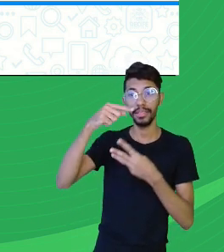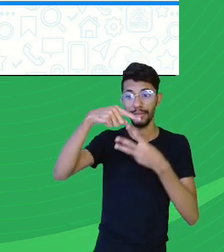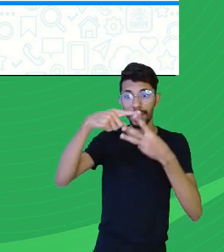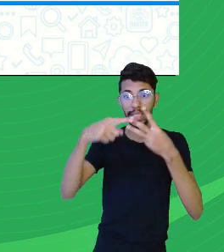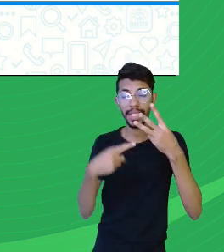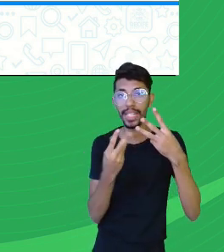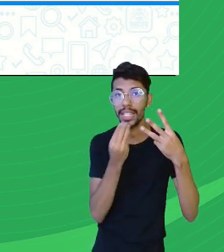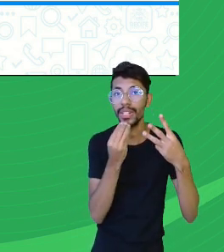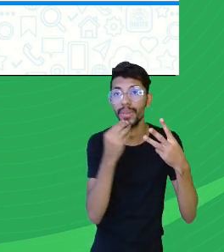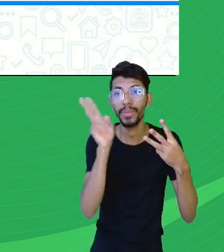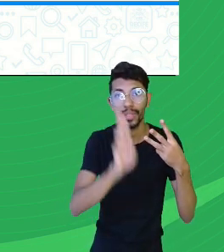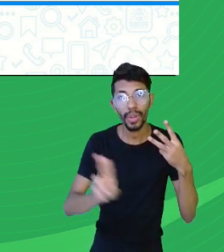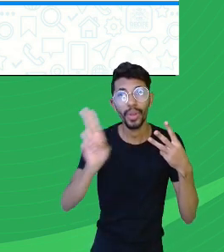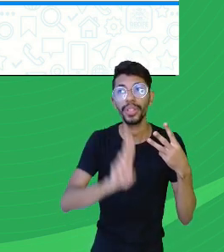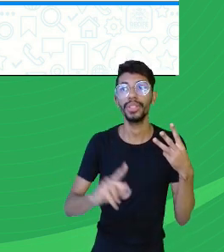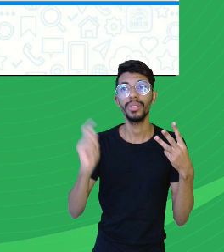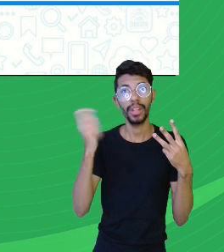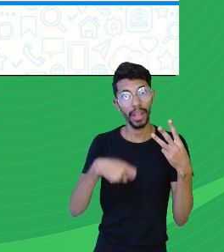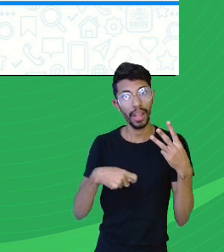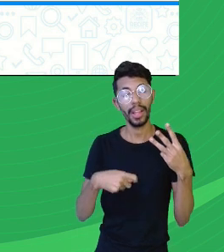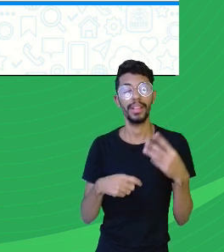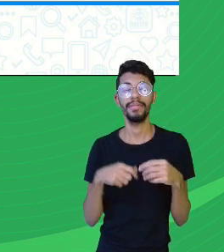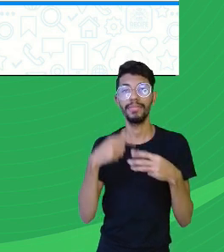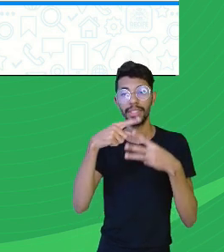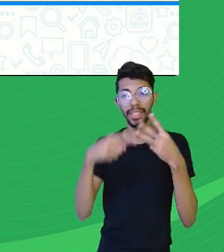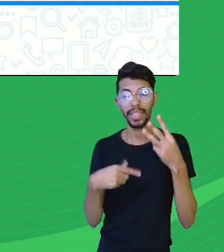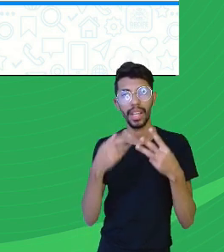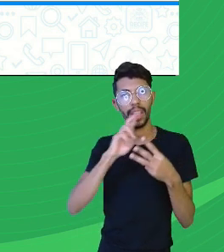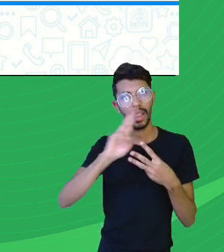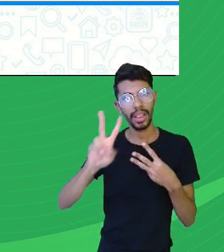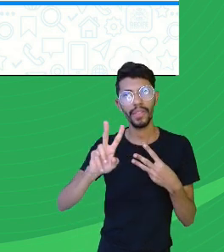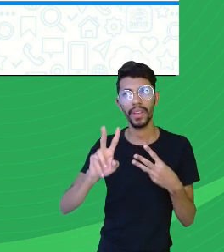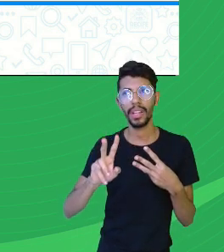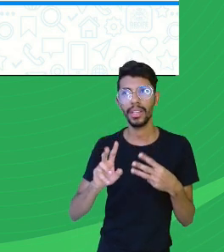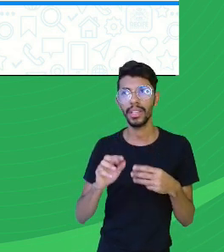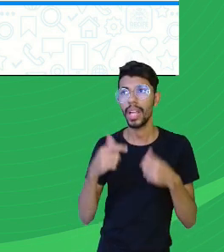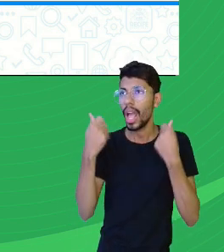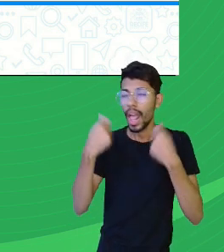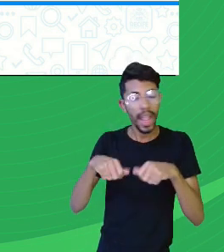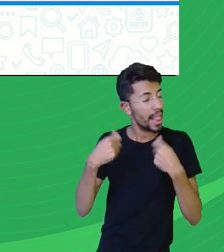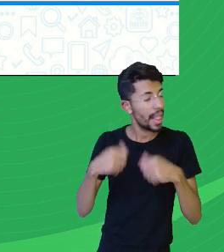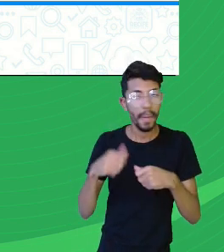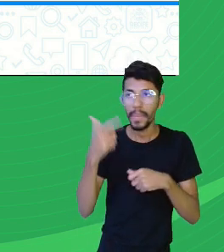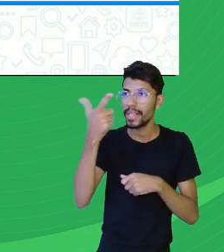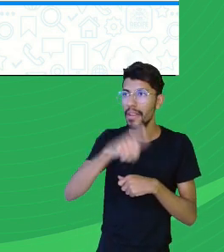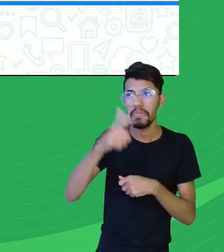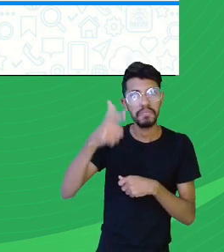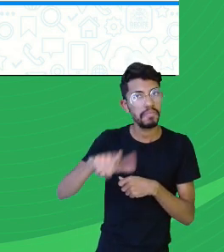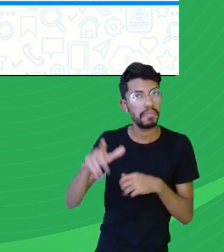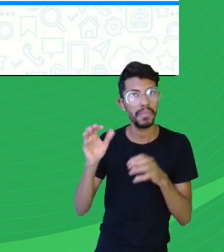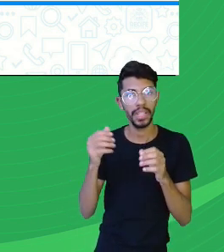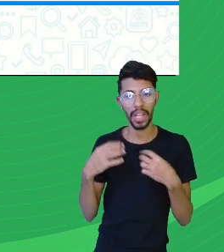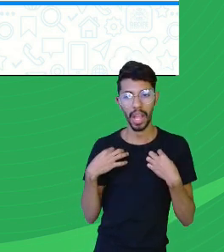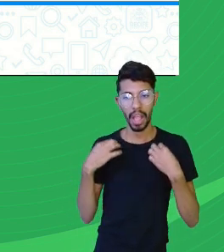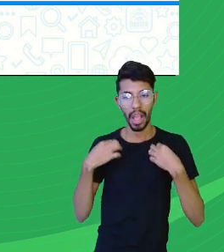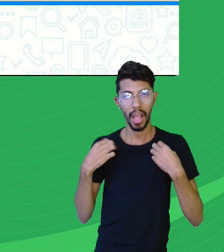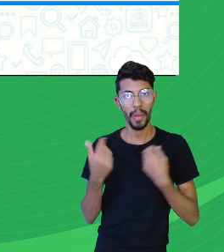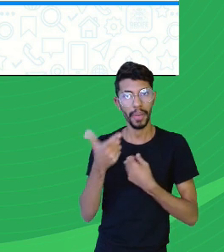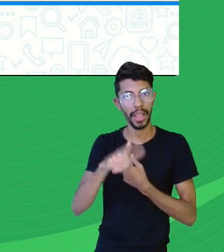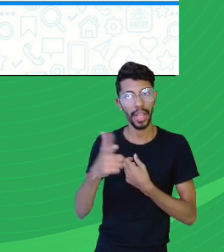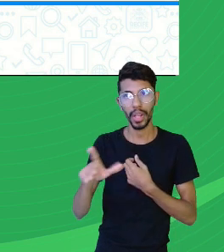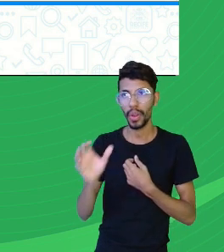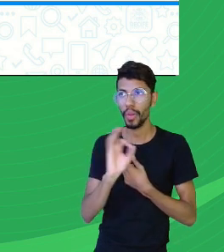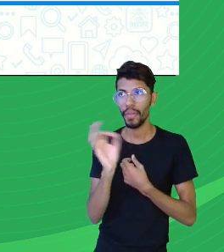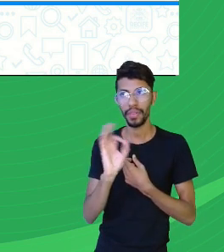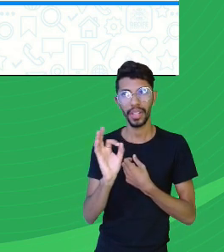para usar, 3 opções diferentes. Nem vai precisar repetir os mesmos conjuntos